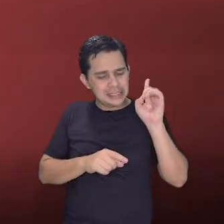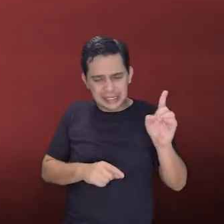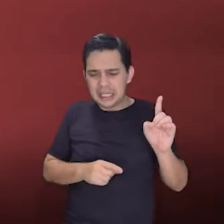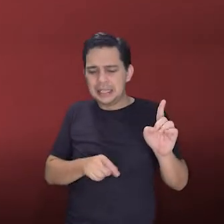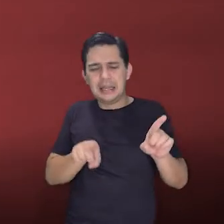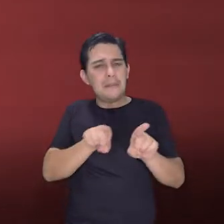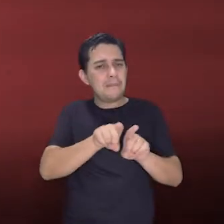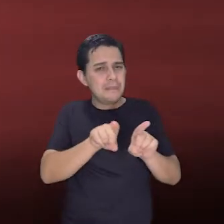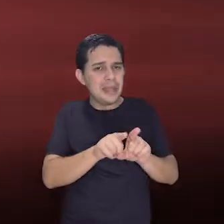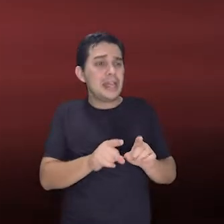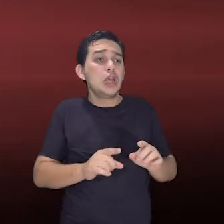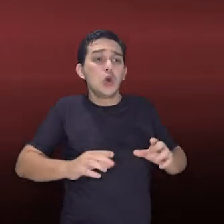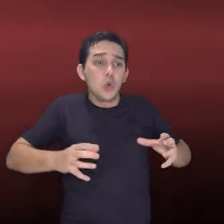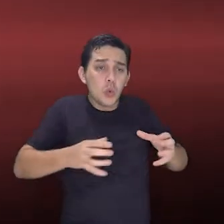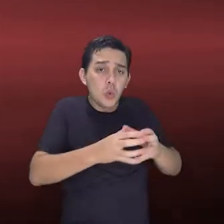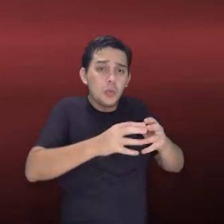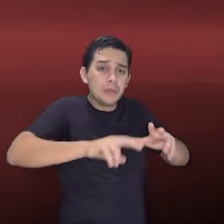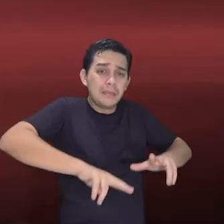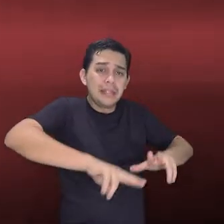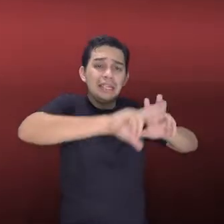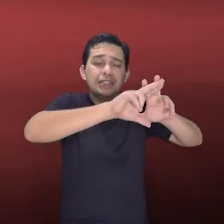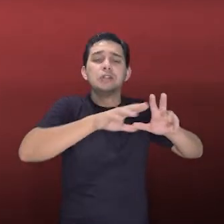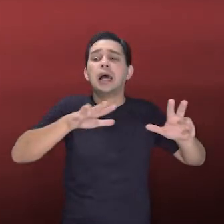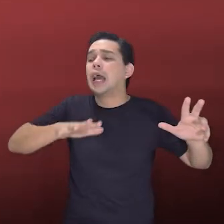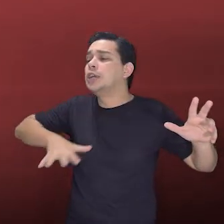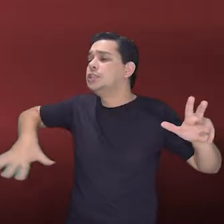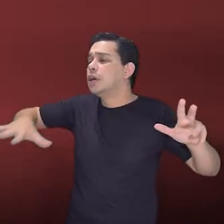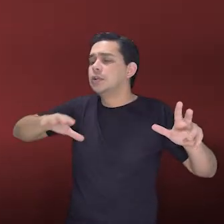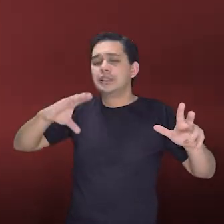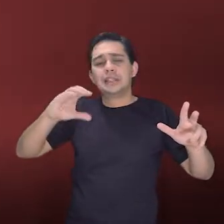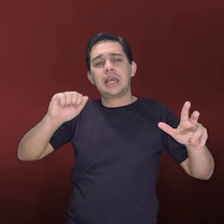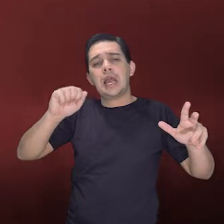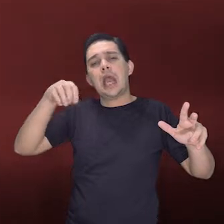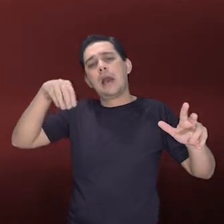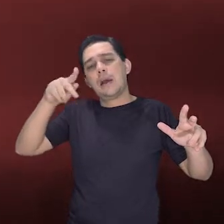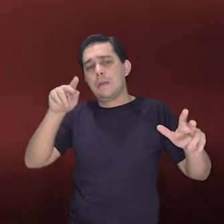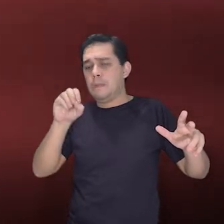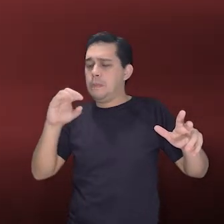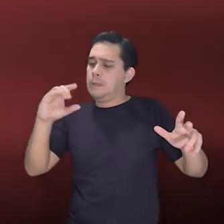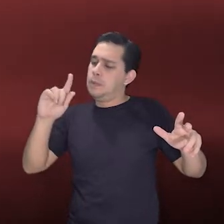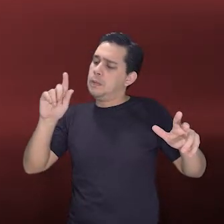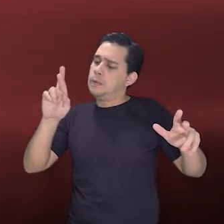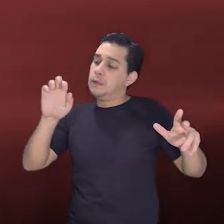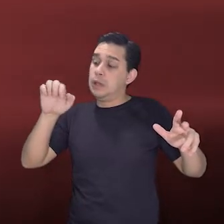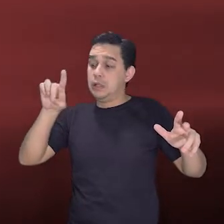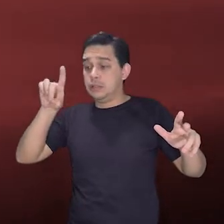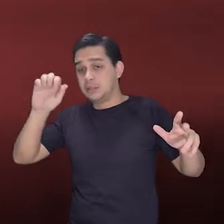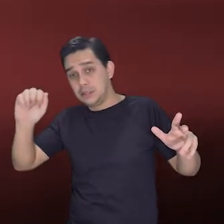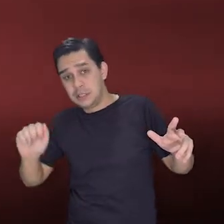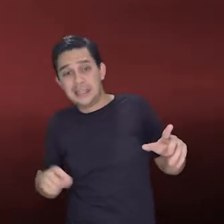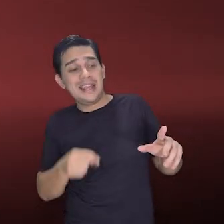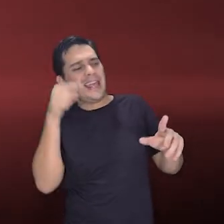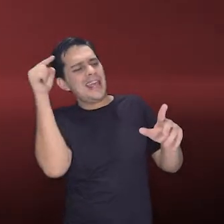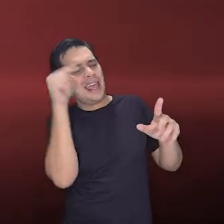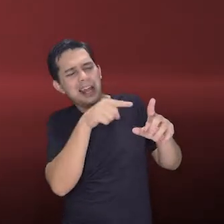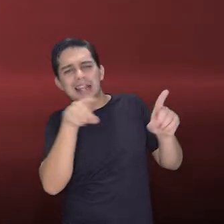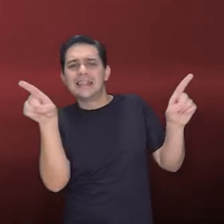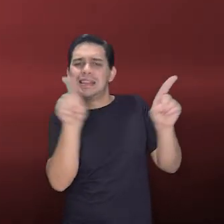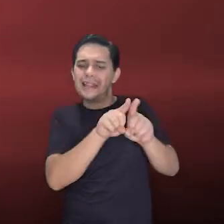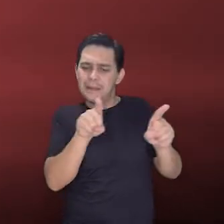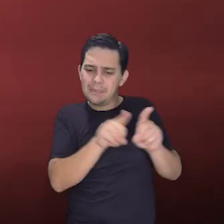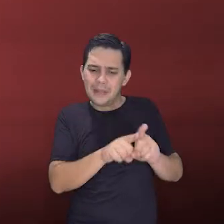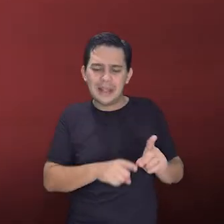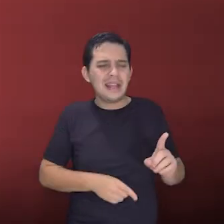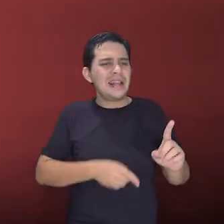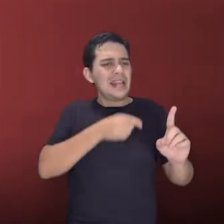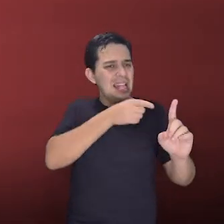criminosa armada, pela prática de milícia em Campo Grande. Também foi reconhecida a culpabilidade intensa em razão do crime